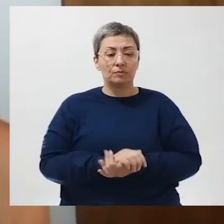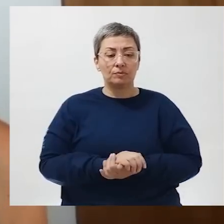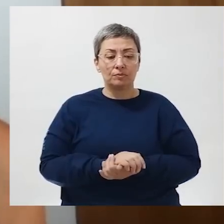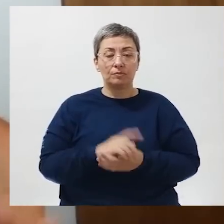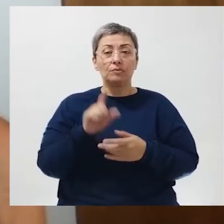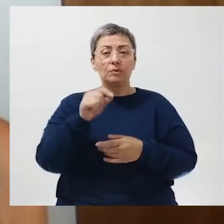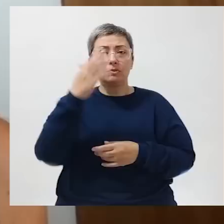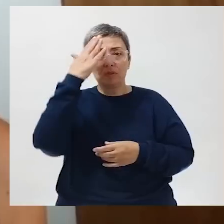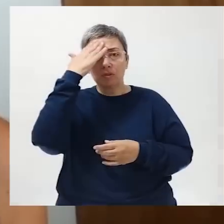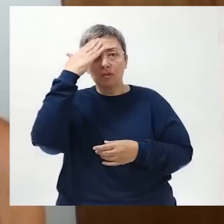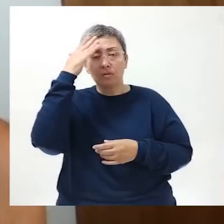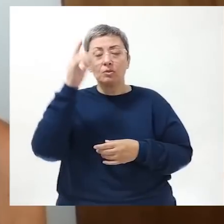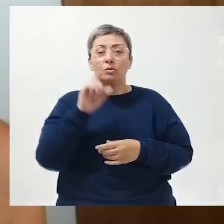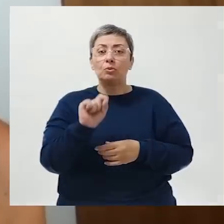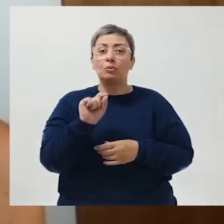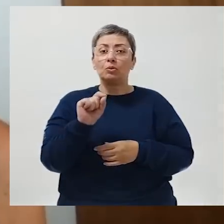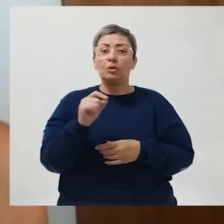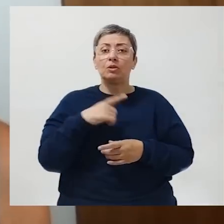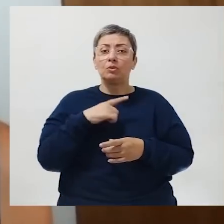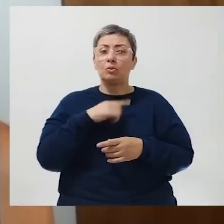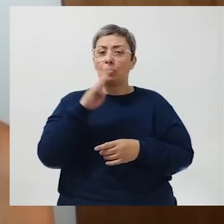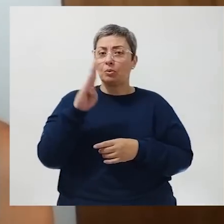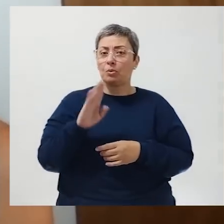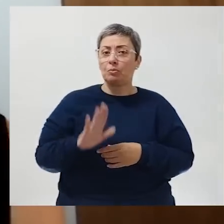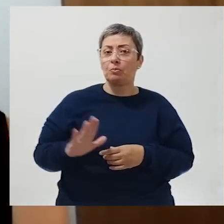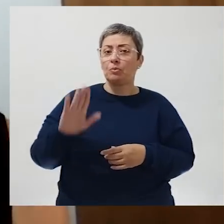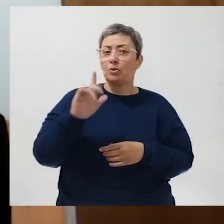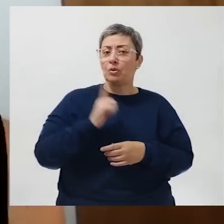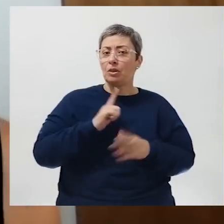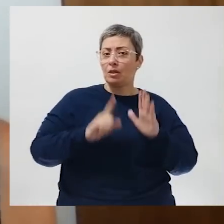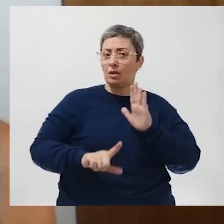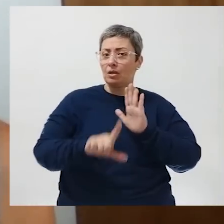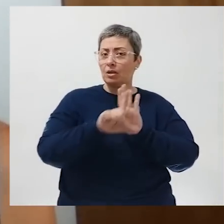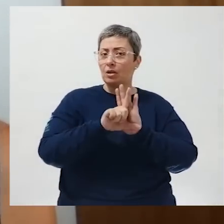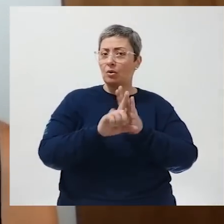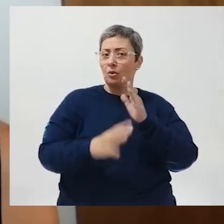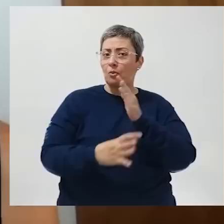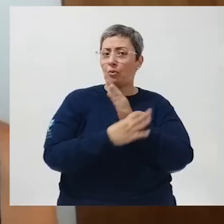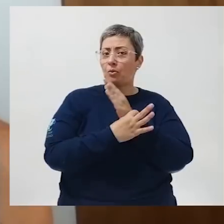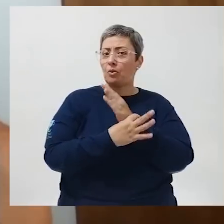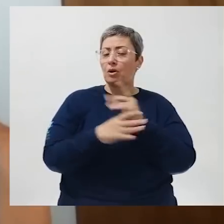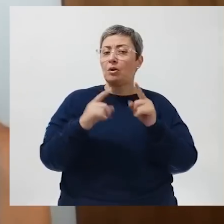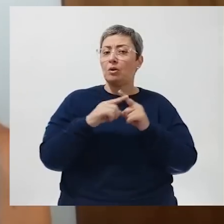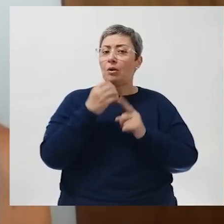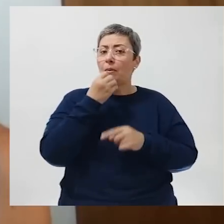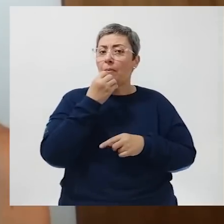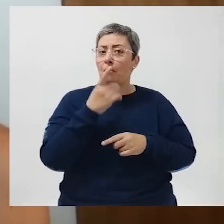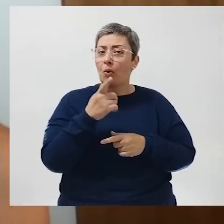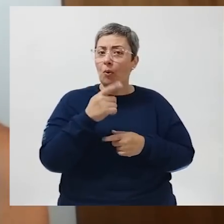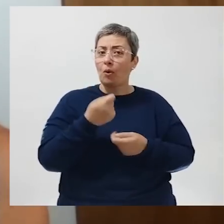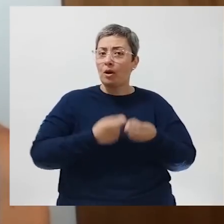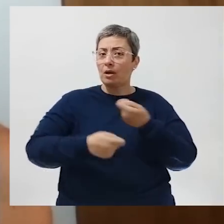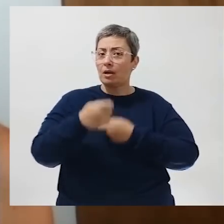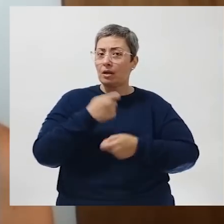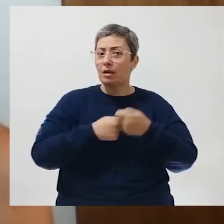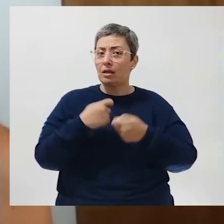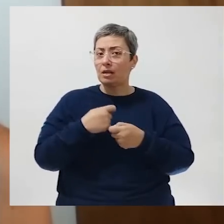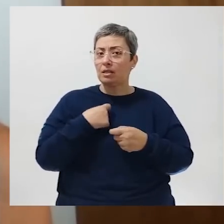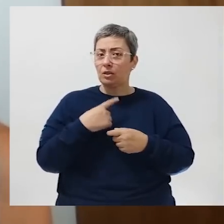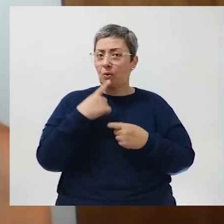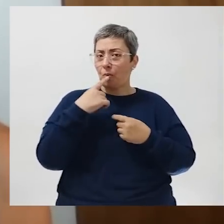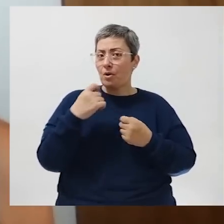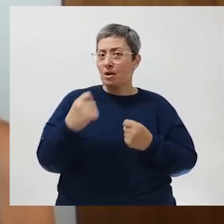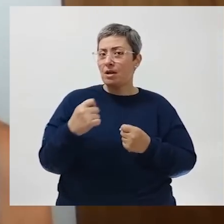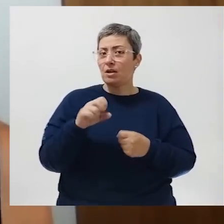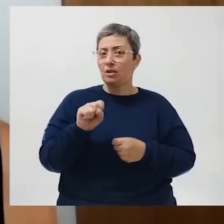vocês. Vocês sabiam que no Brasil existe uma lei que garante a boa gestão dos resíduos